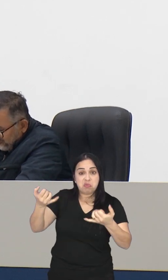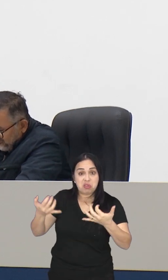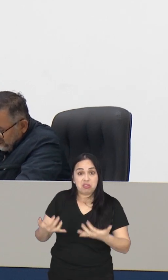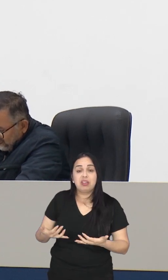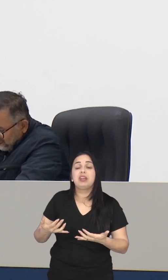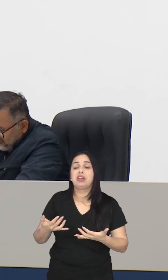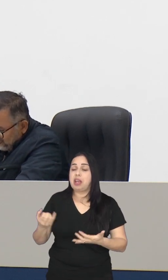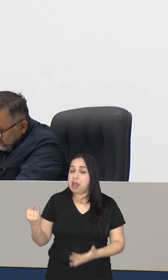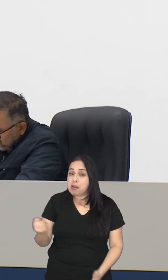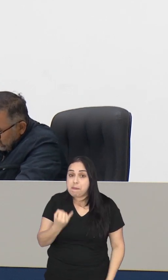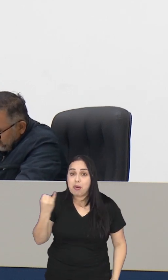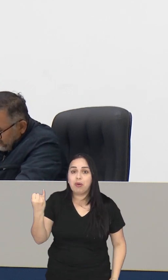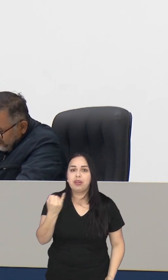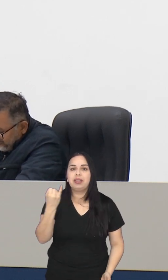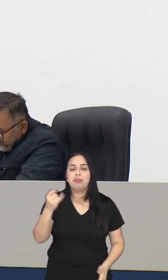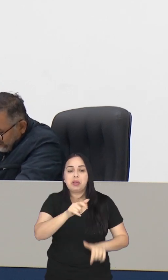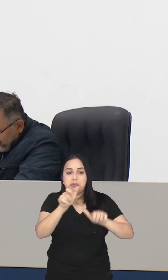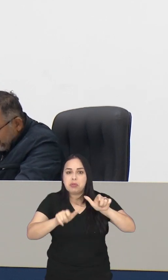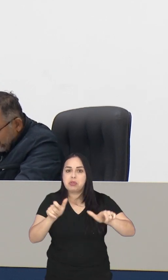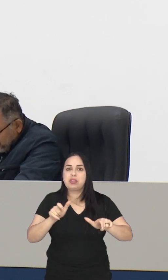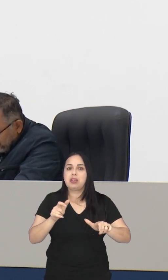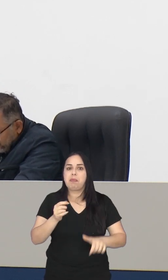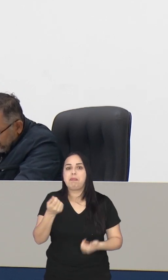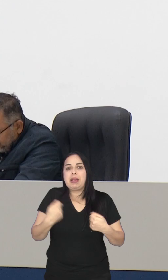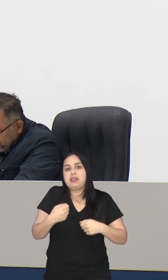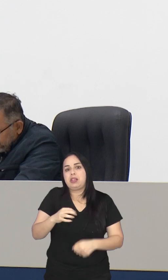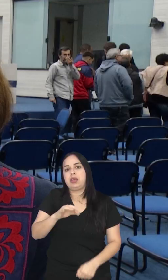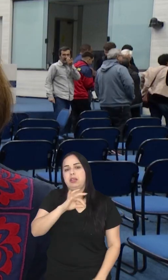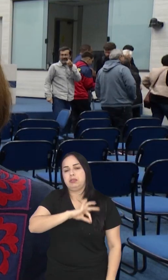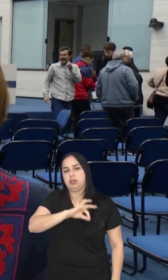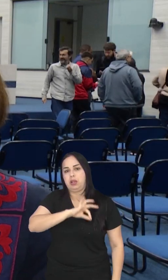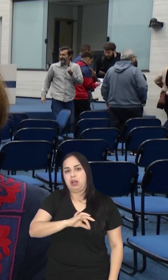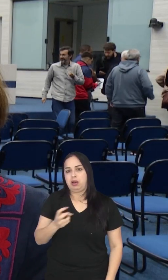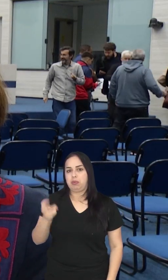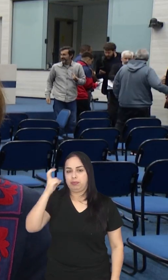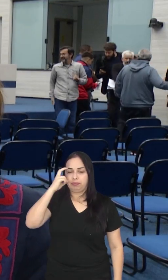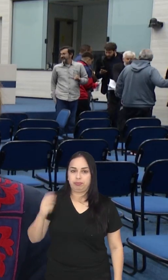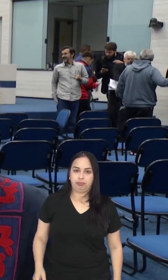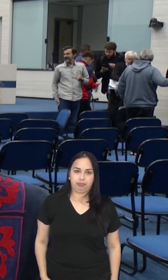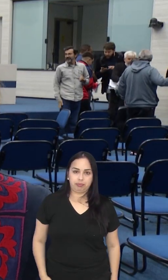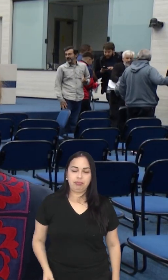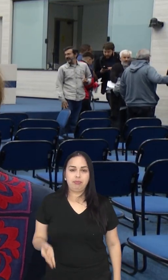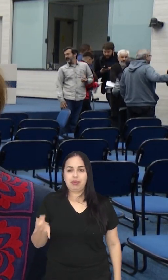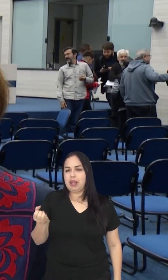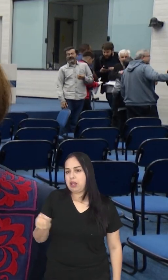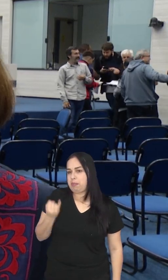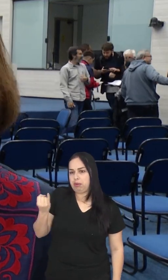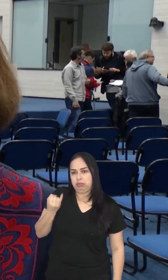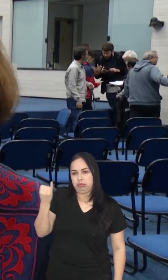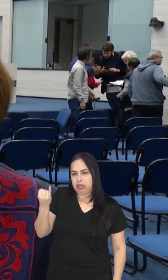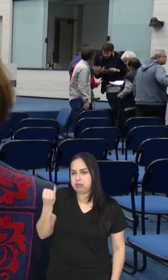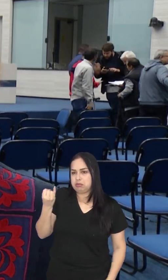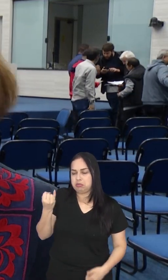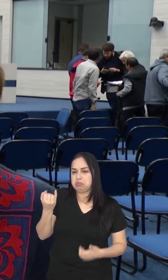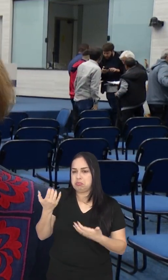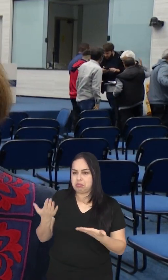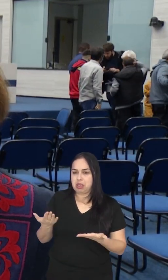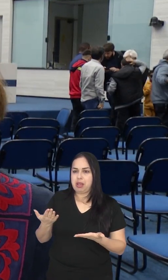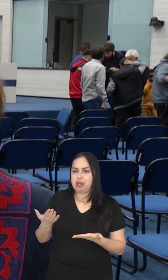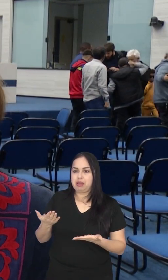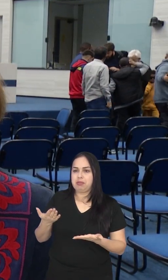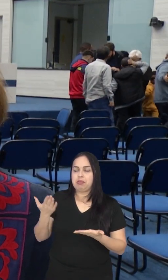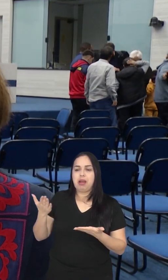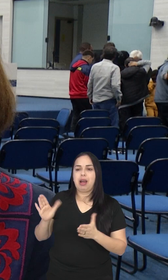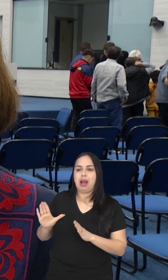foi importante para dar voz a quem vive de cultura na cidade eu acho que ela foi muito importante porque ela foi muito bem